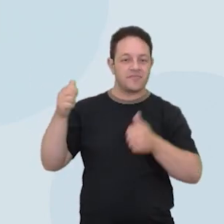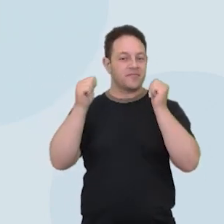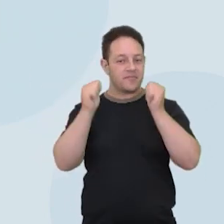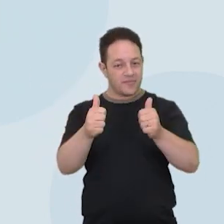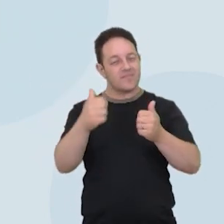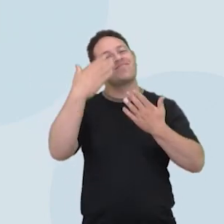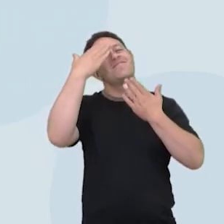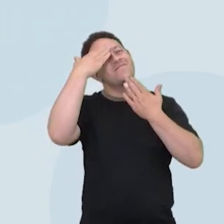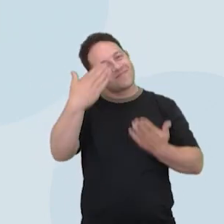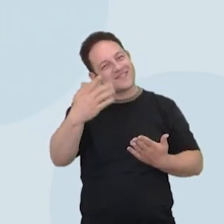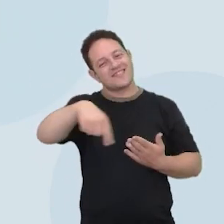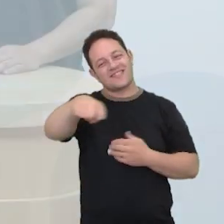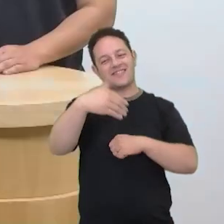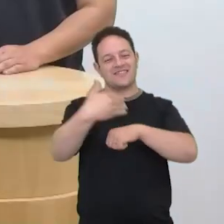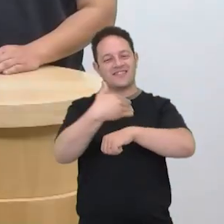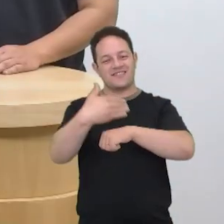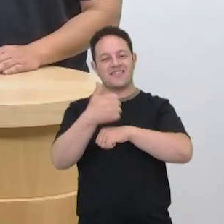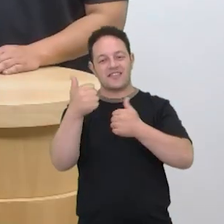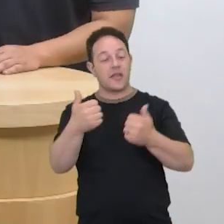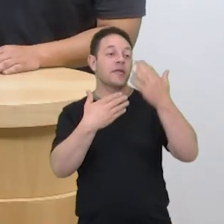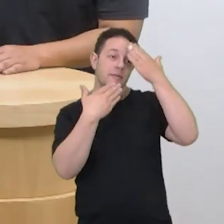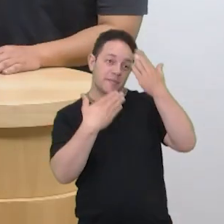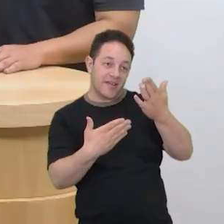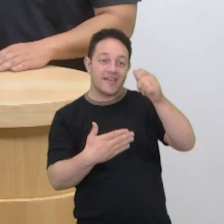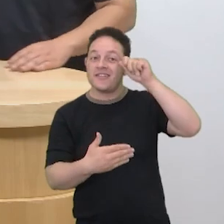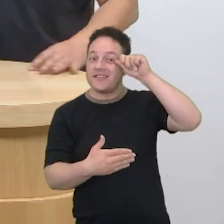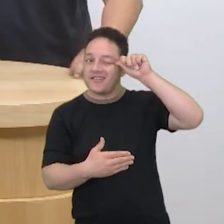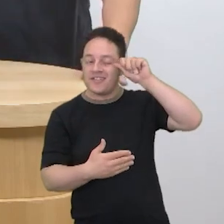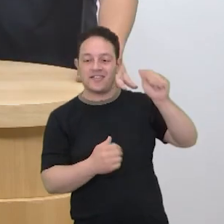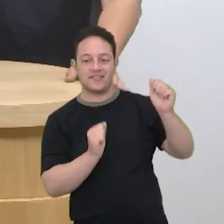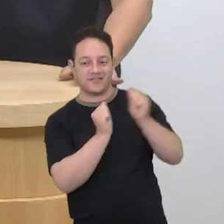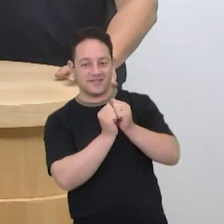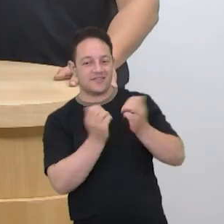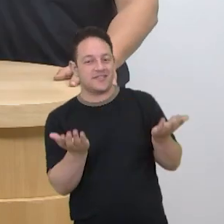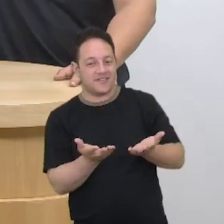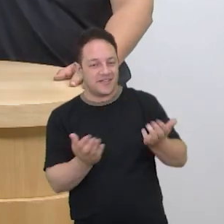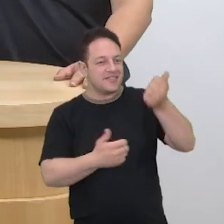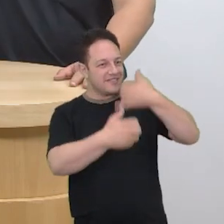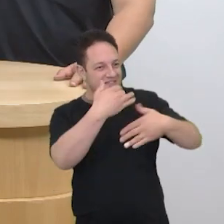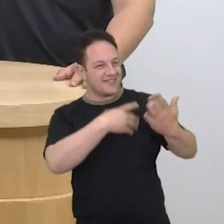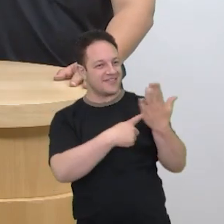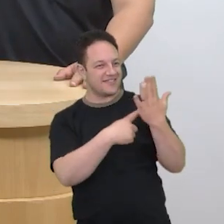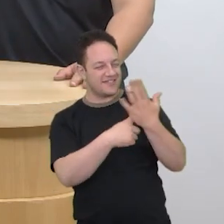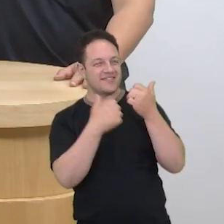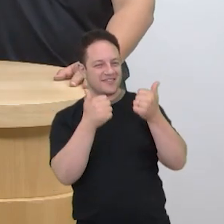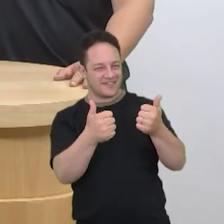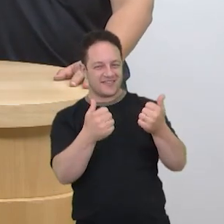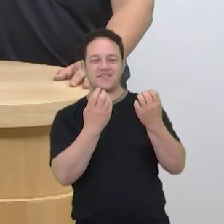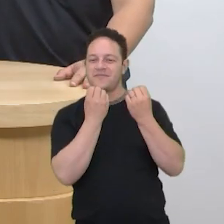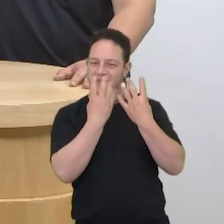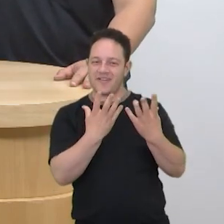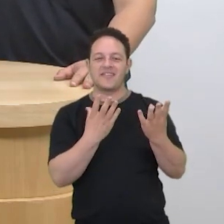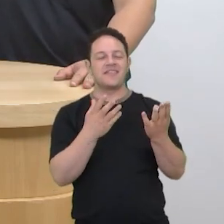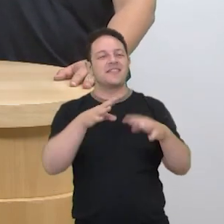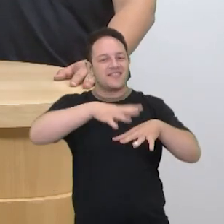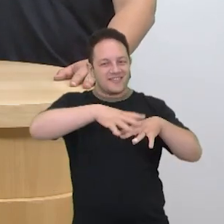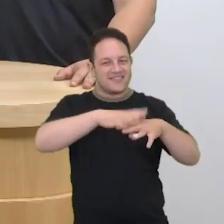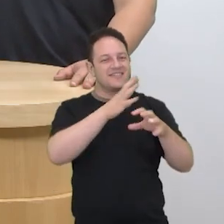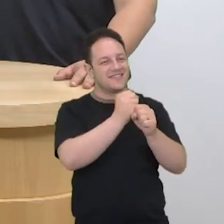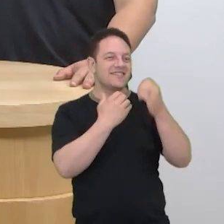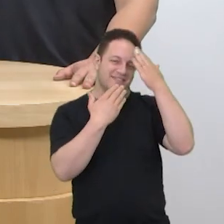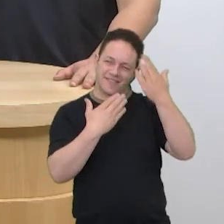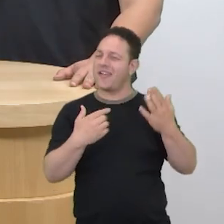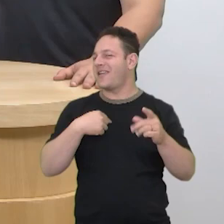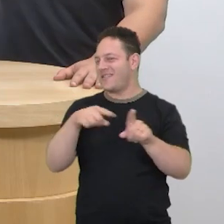certinho. E agradeço, primeiro, ao professor Alexandre, por estar aqui hoje e nos ajudar bastante nessa parte de matemática. Eu